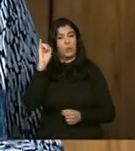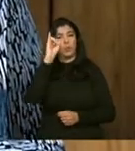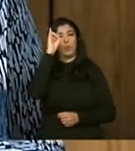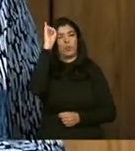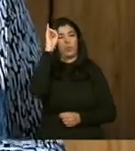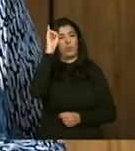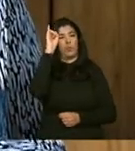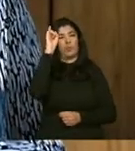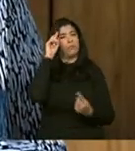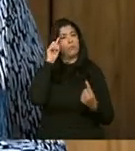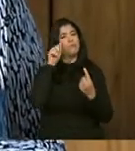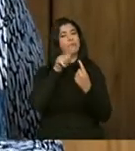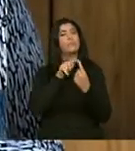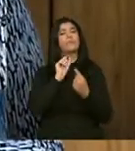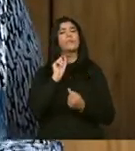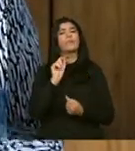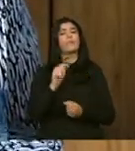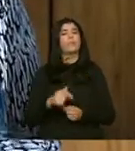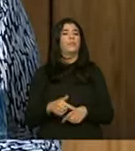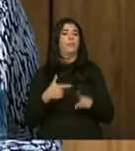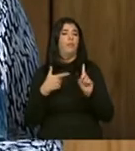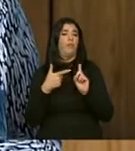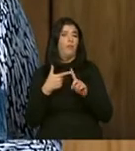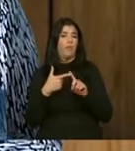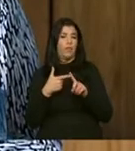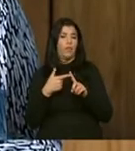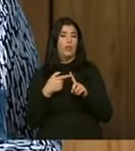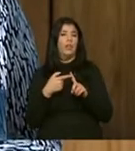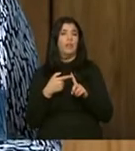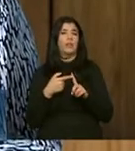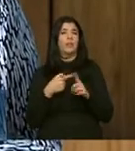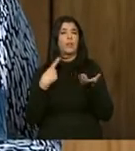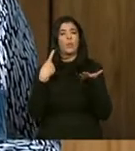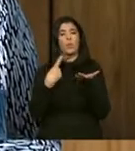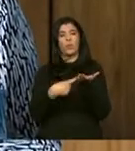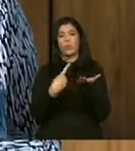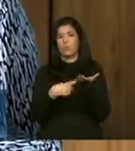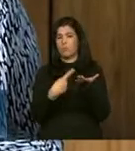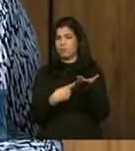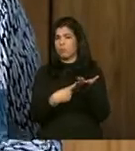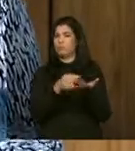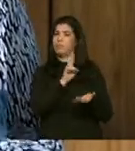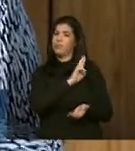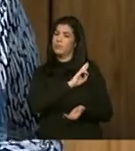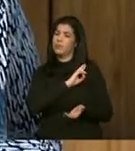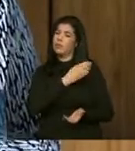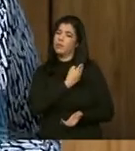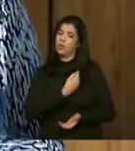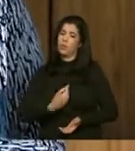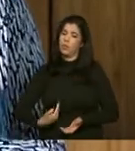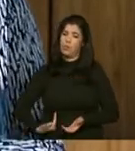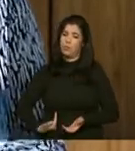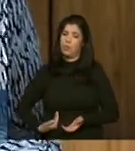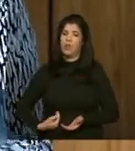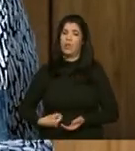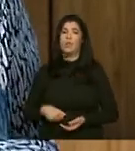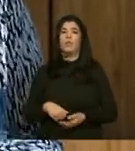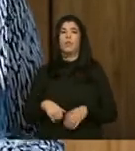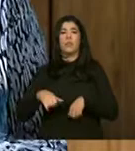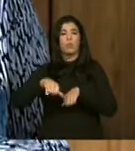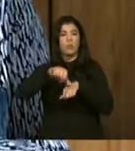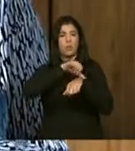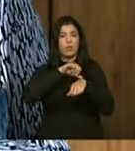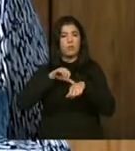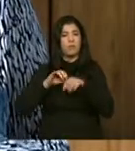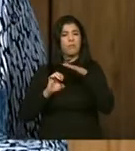importantes objetivos, né? Primeiro, esse compromisso da parte do governo e da parte do setor empresarial de